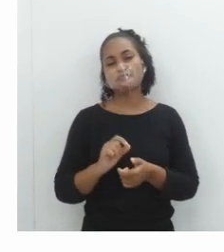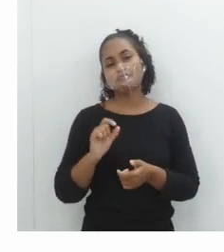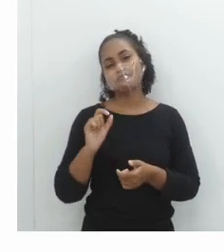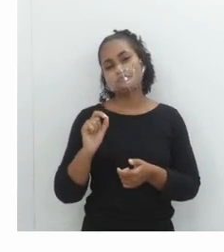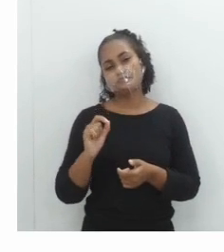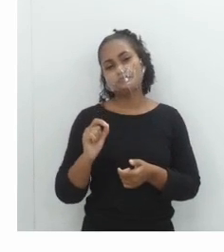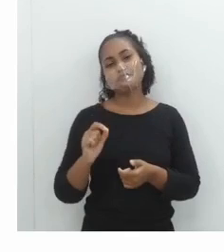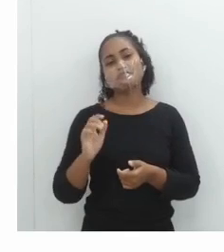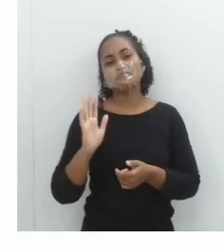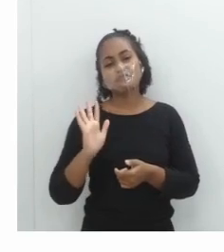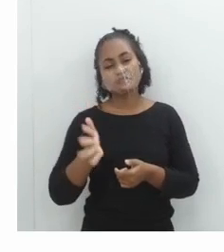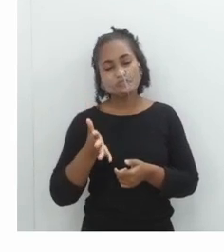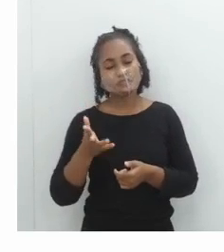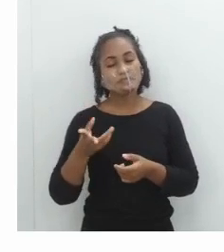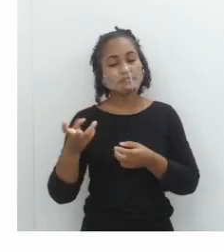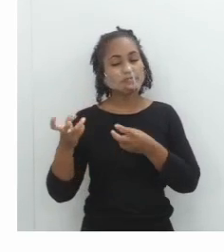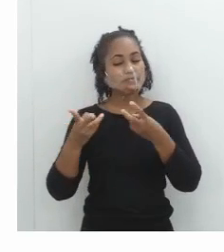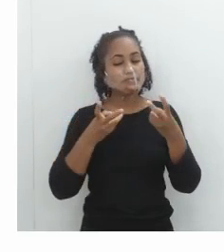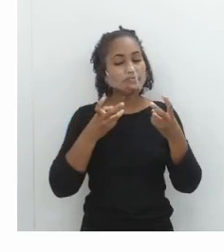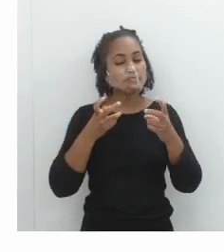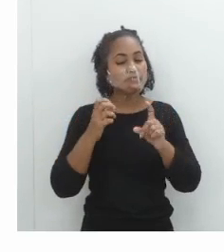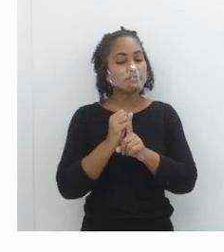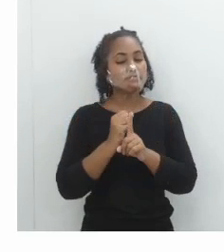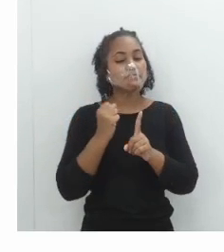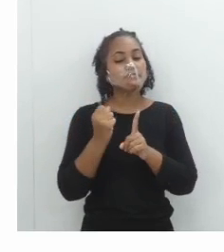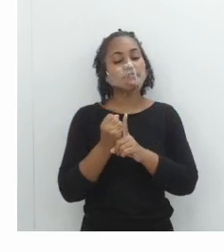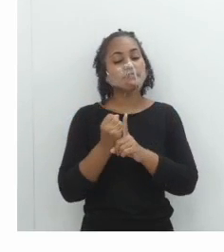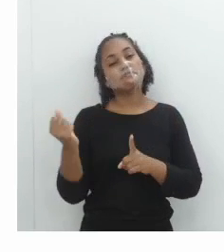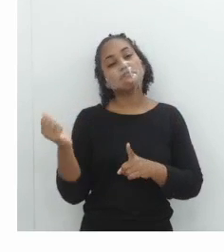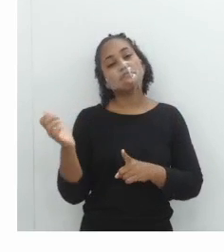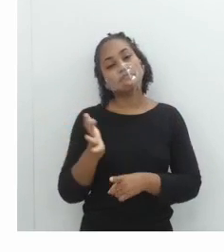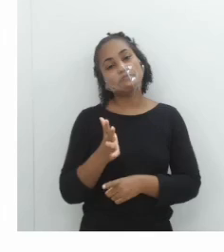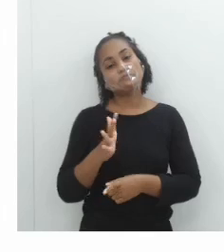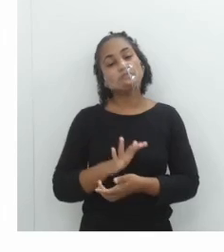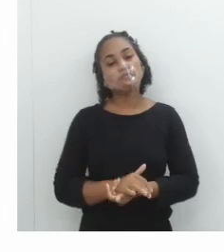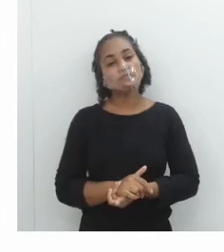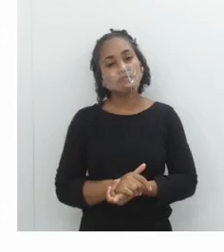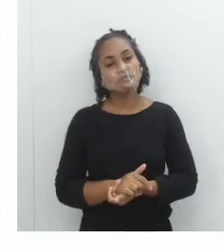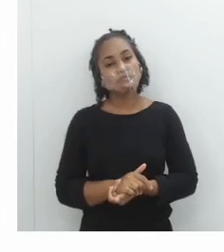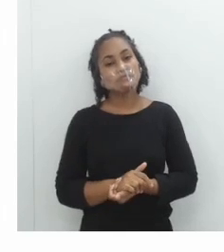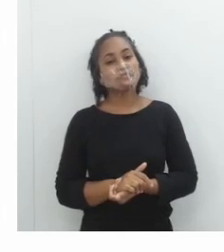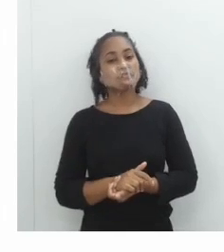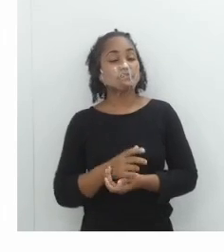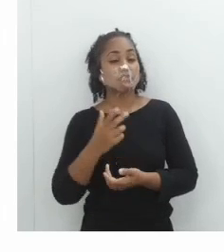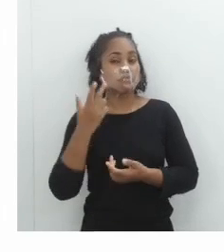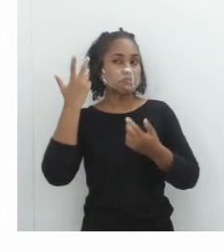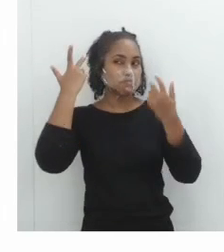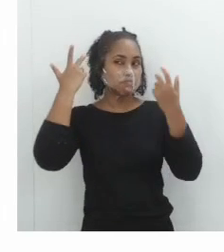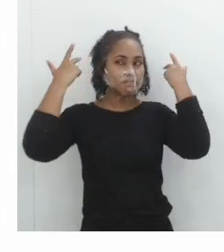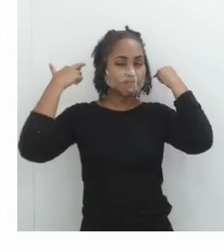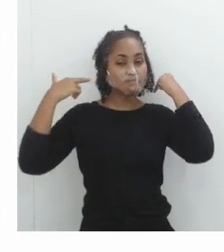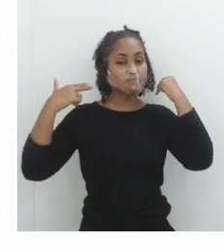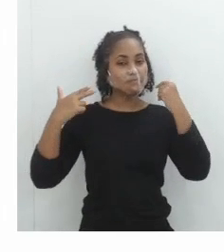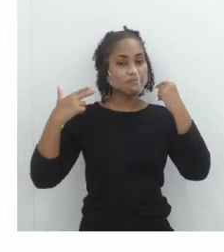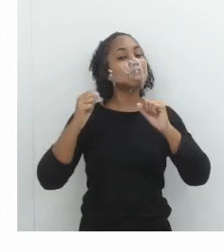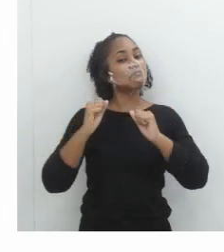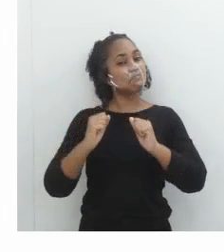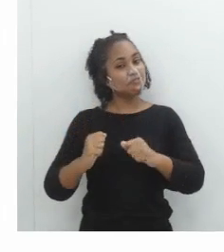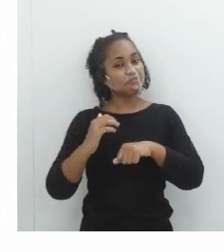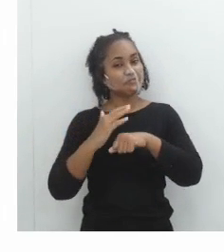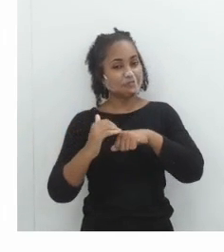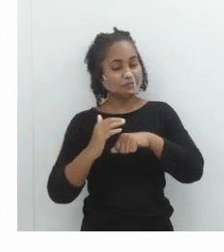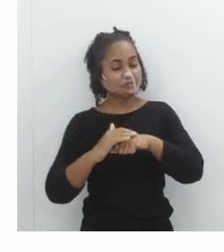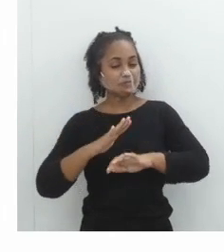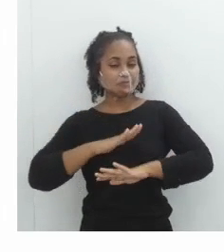eles já veem nessa sociedade nova, o que eles modificam. Isso é um corte de cabelo que a gente pode chamar de body art.